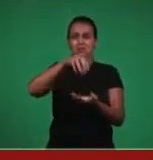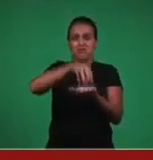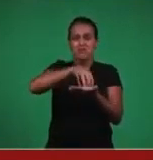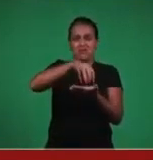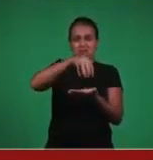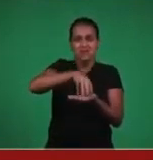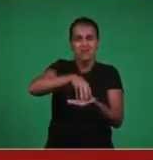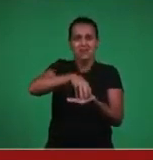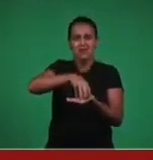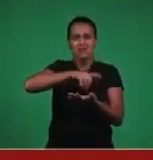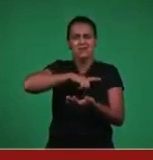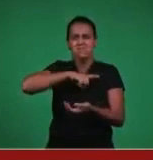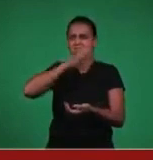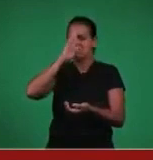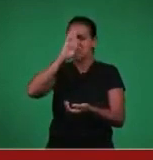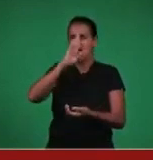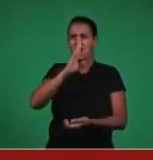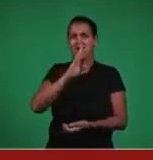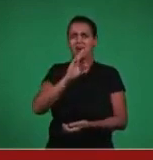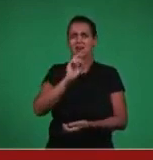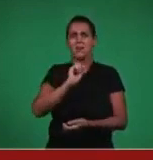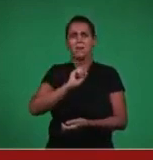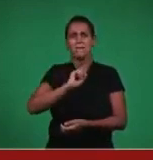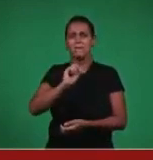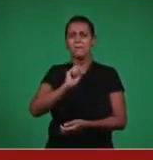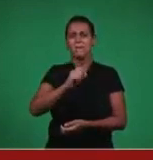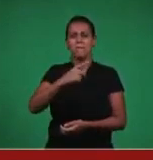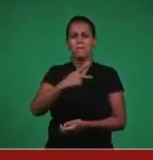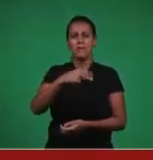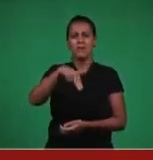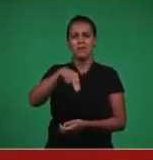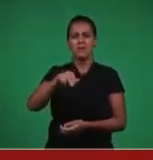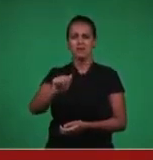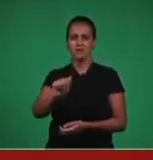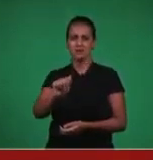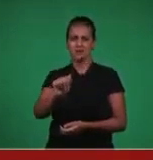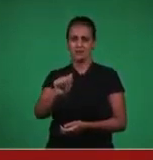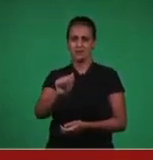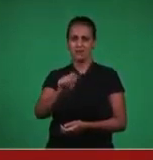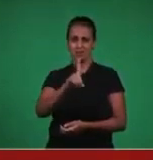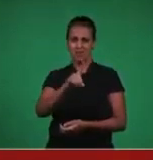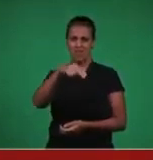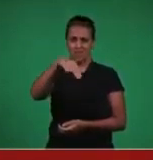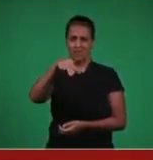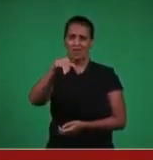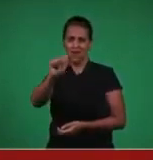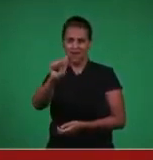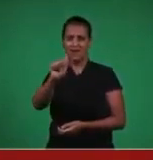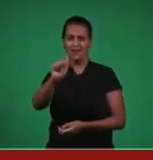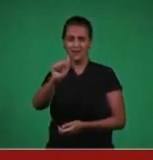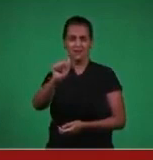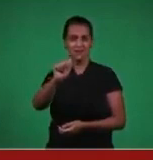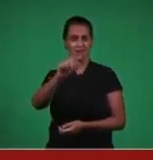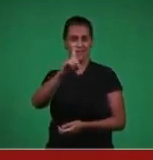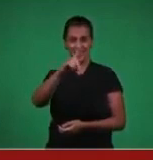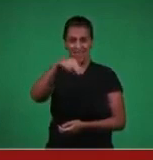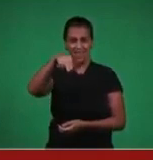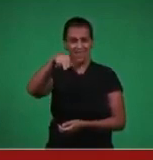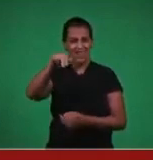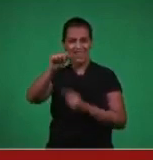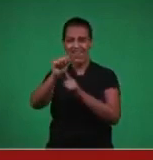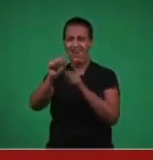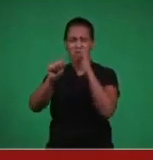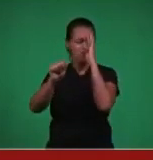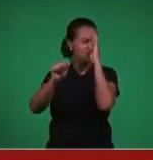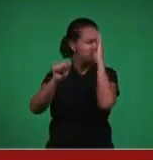o DNA. O DNA, ele é uma molécula que ele é responsável por todas as informações